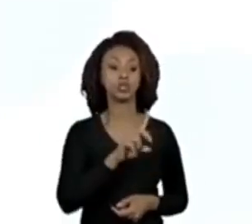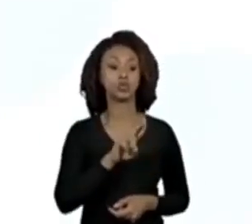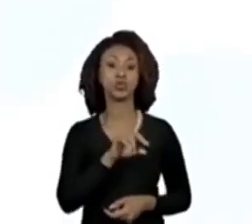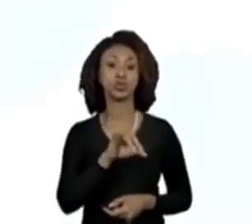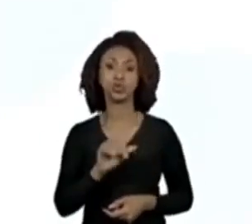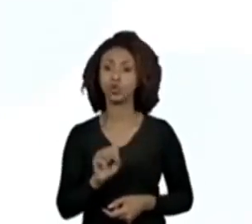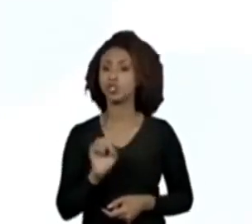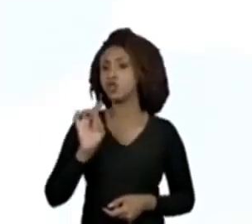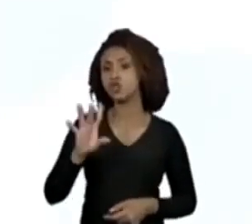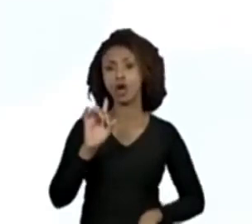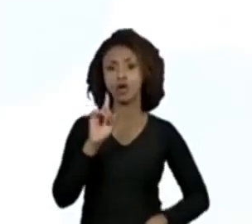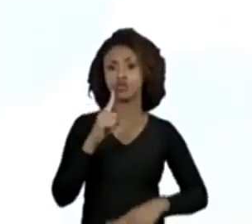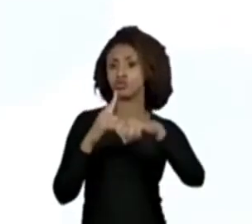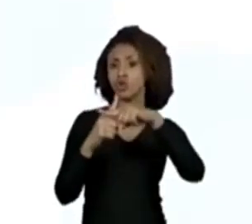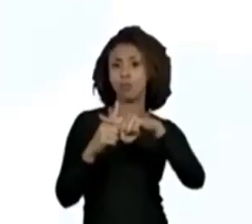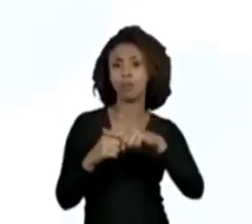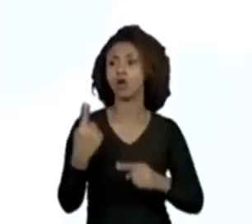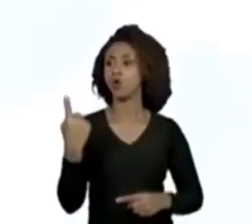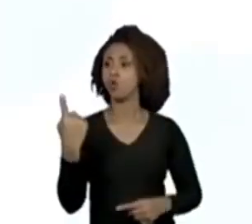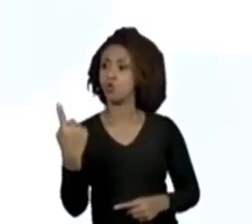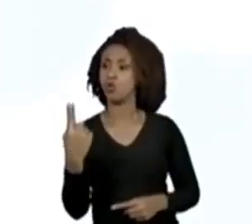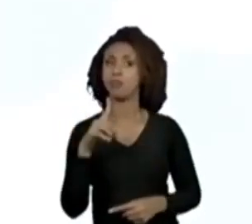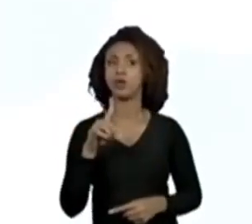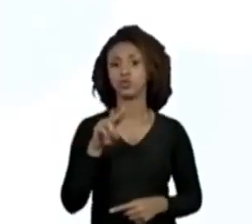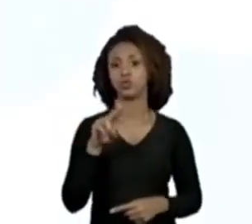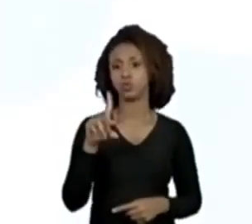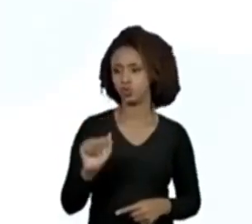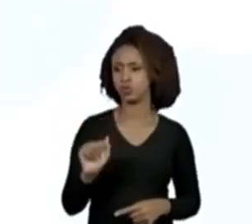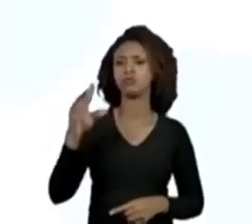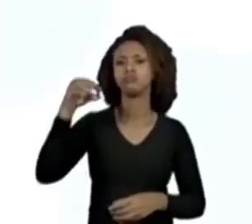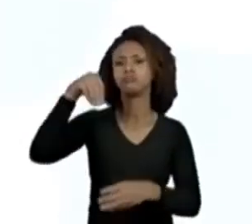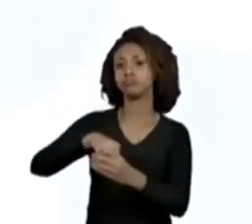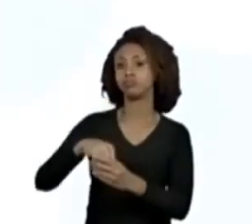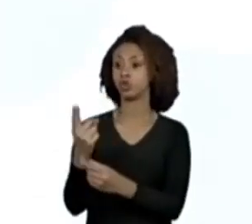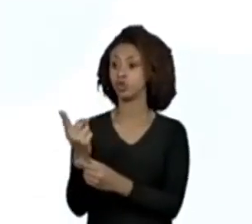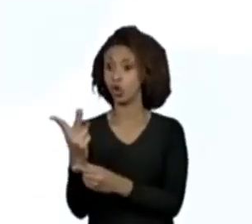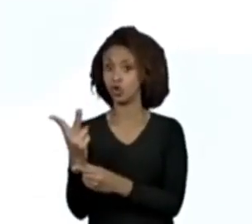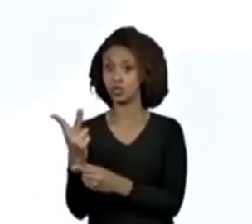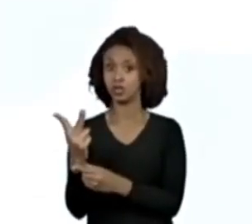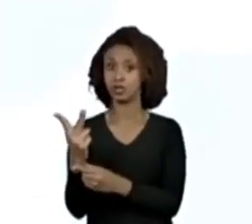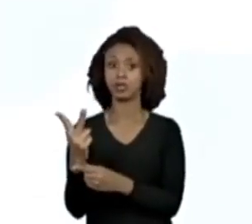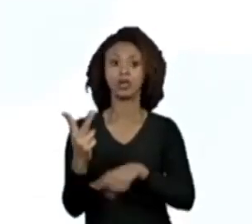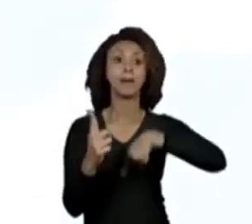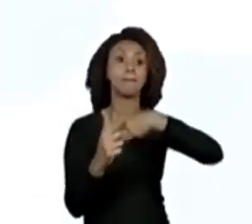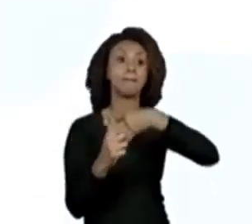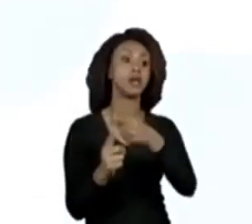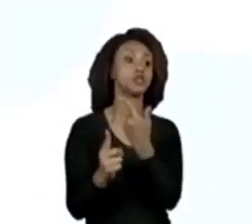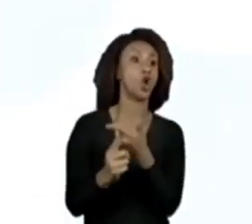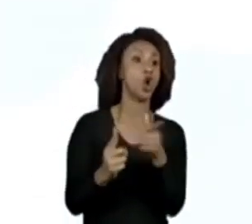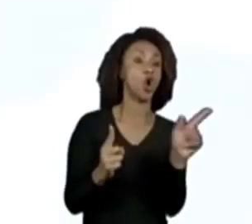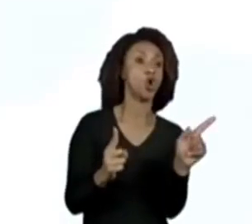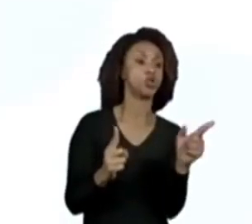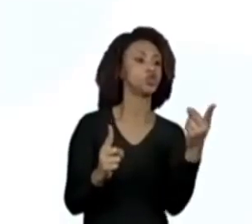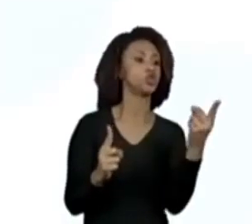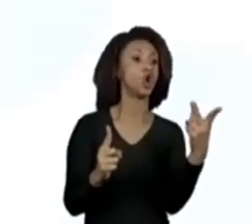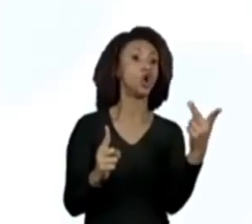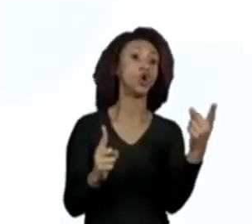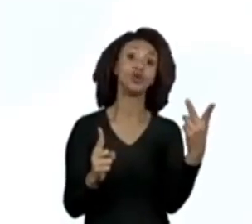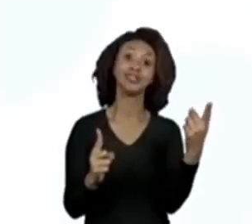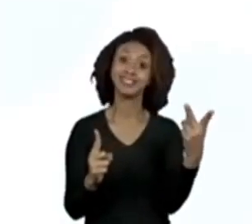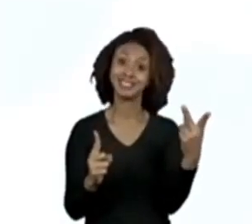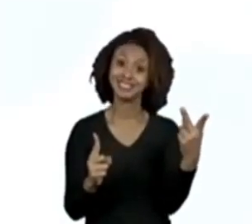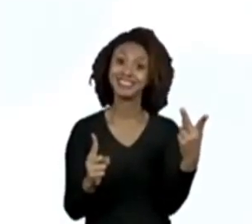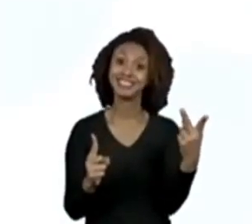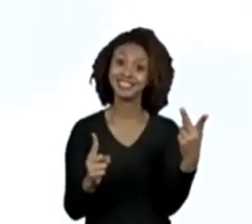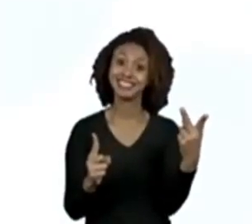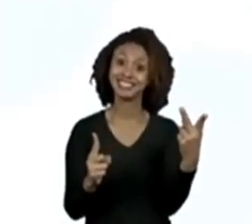só somar uma dúzia com 12 laranjas mais outra dúzia. Então eu vou ter